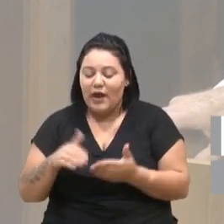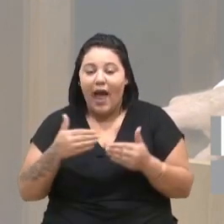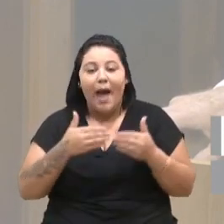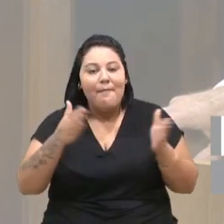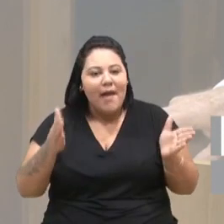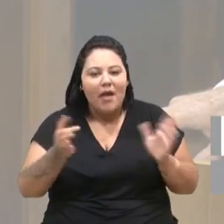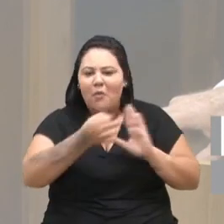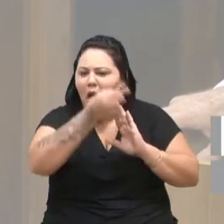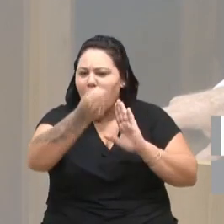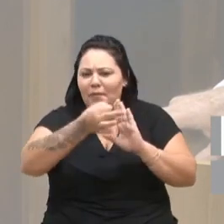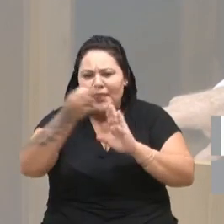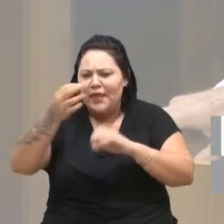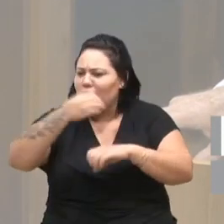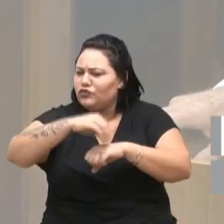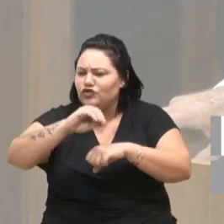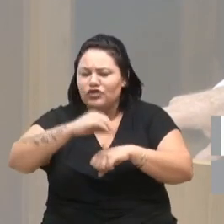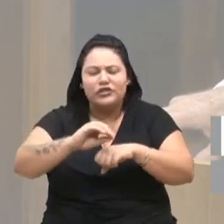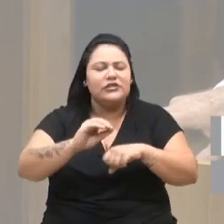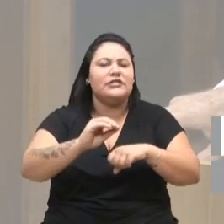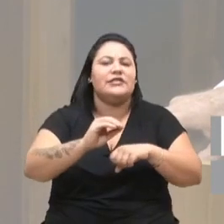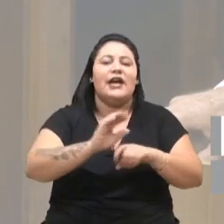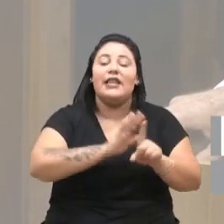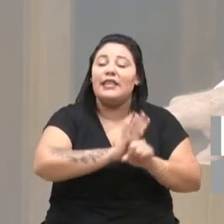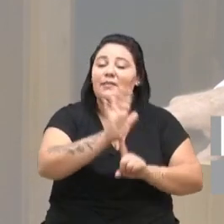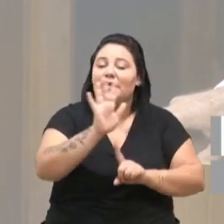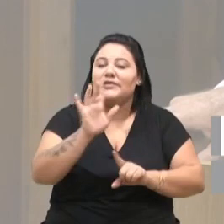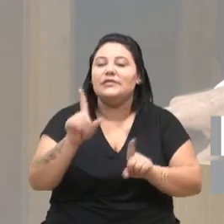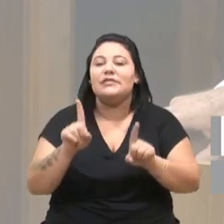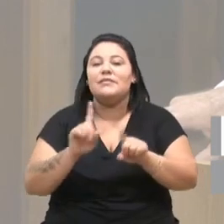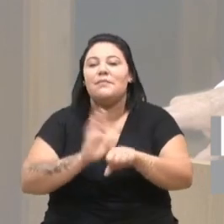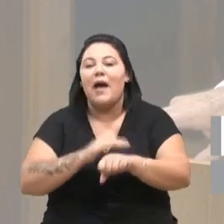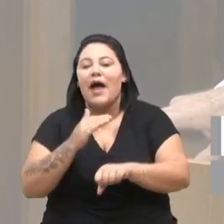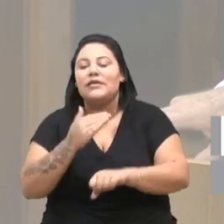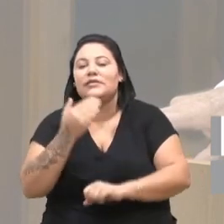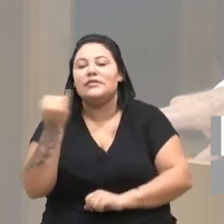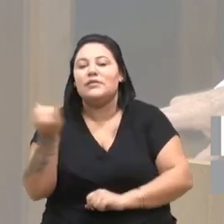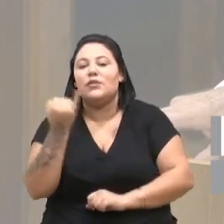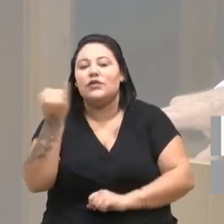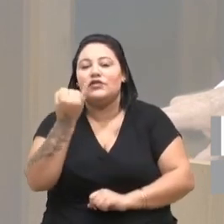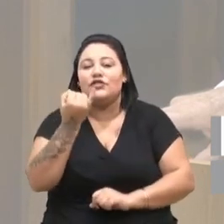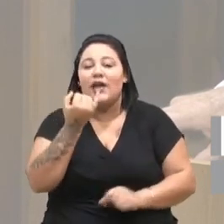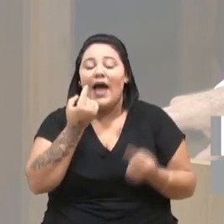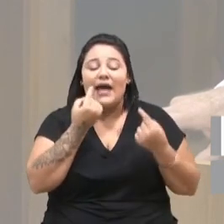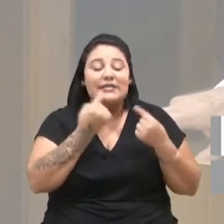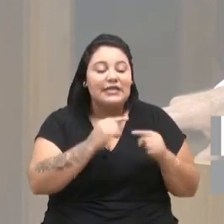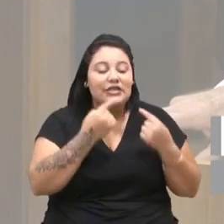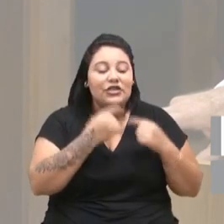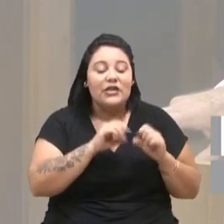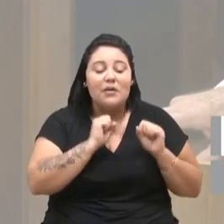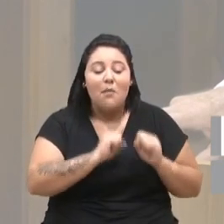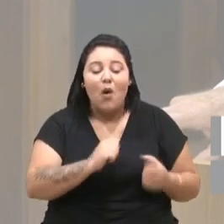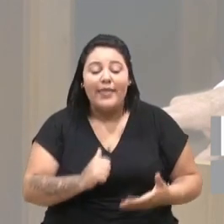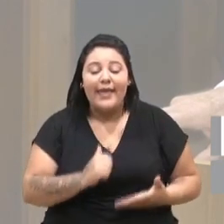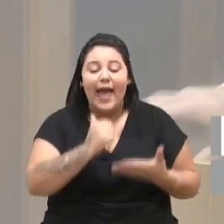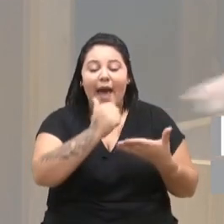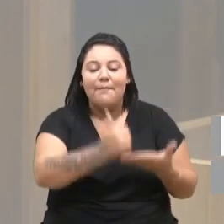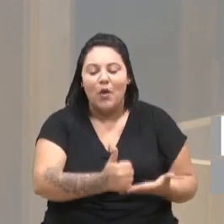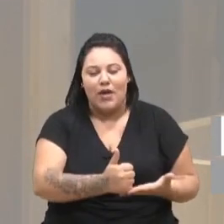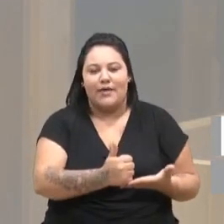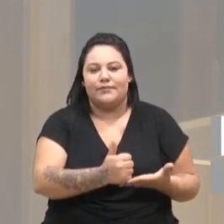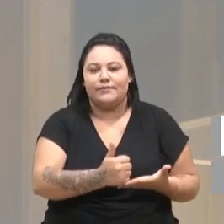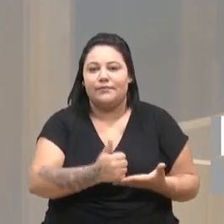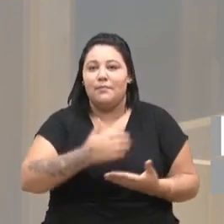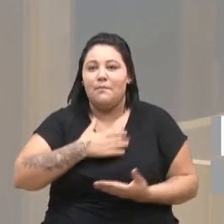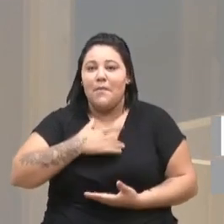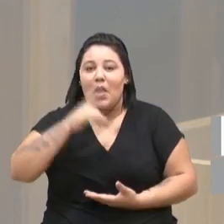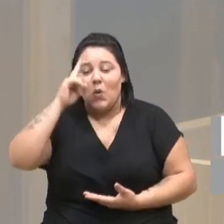sugestões, demandas e, o mais importante, as críticas construtivas. Meu mandato é regrado